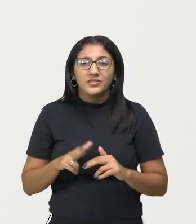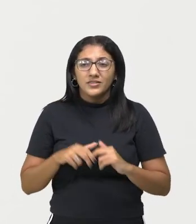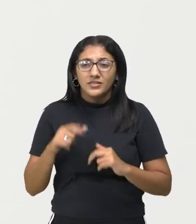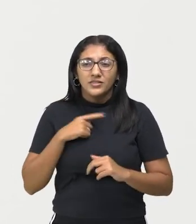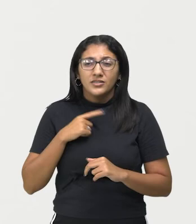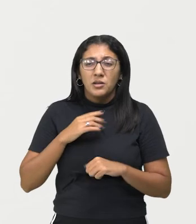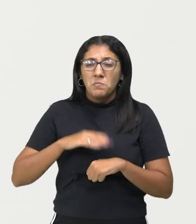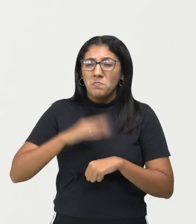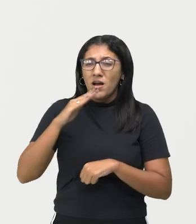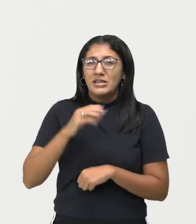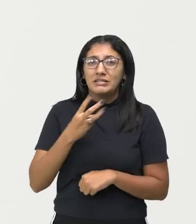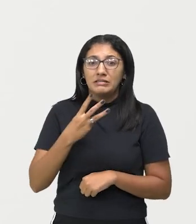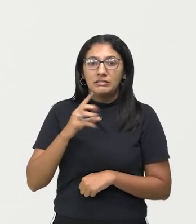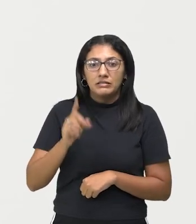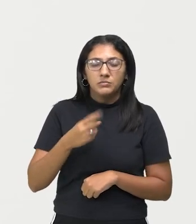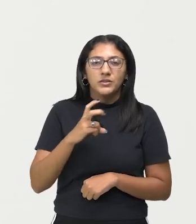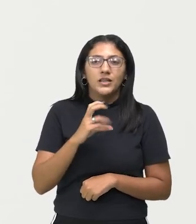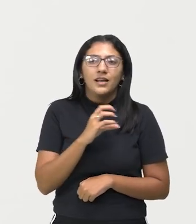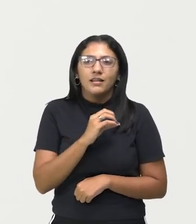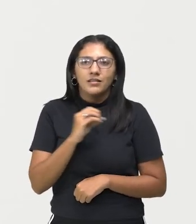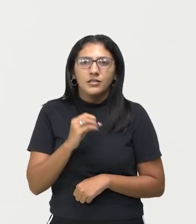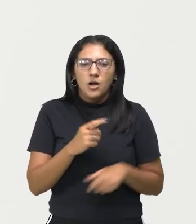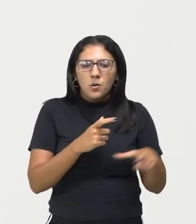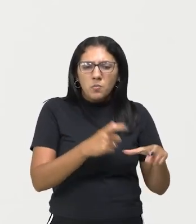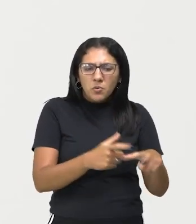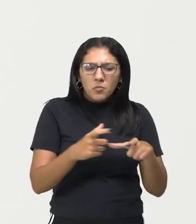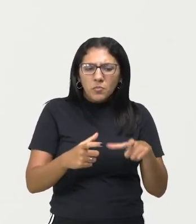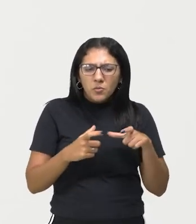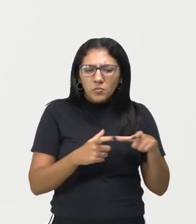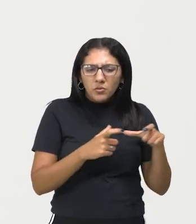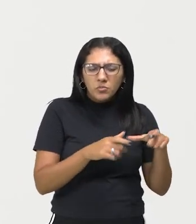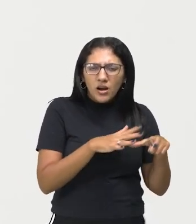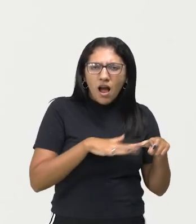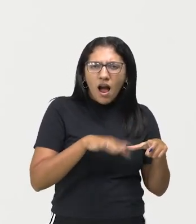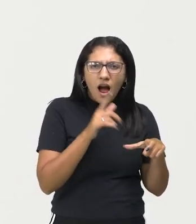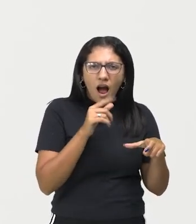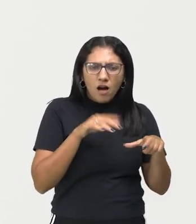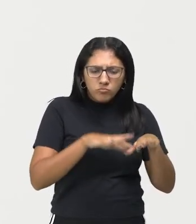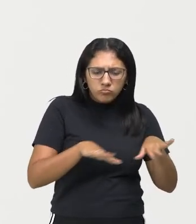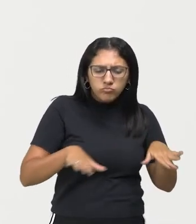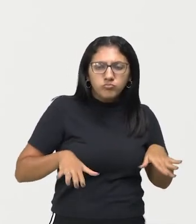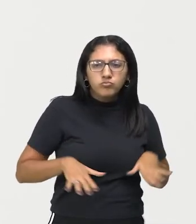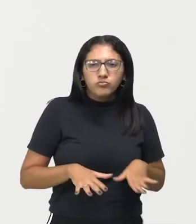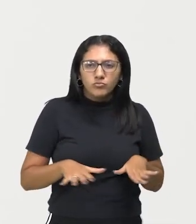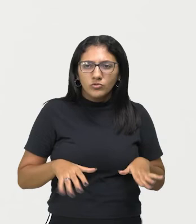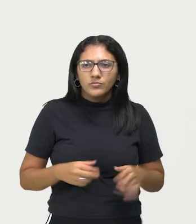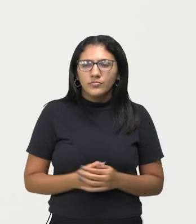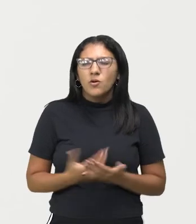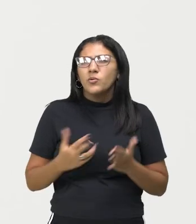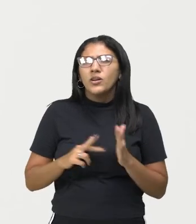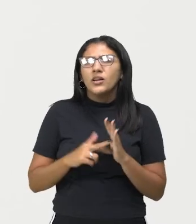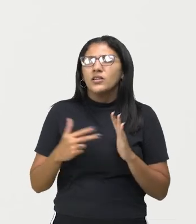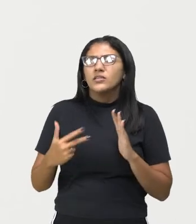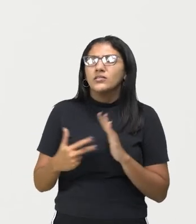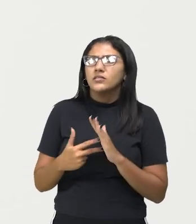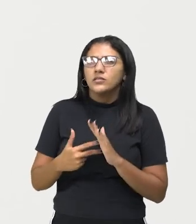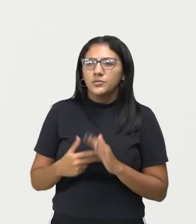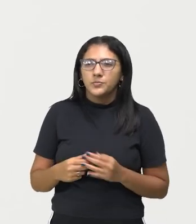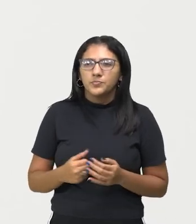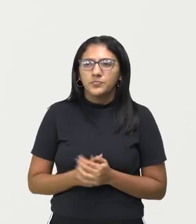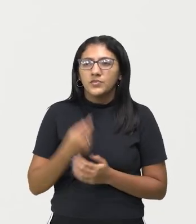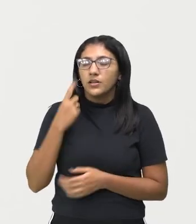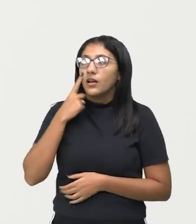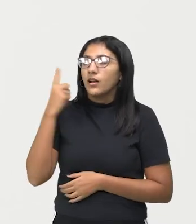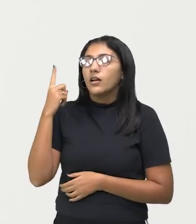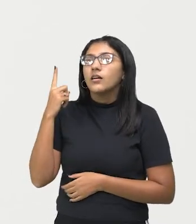de 3.500 ilhas isoladas em um cemitério de milhões de árvores mortas. O que são esses cemitérios de árvores mortas? É isso